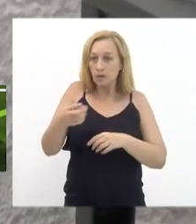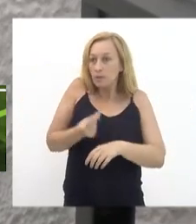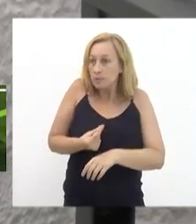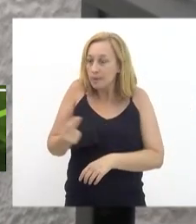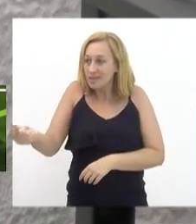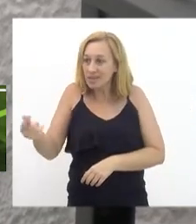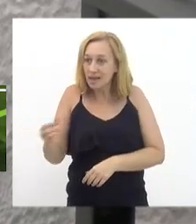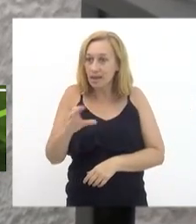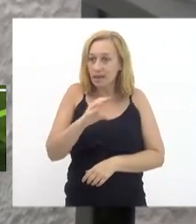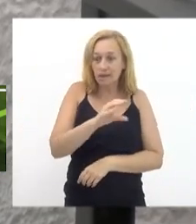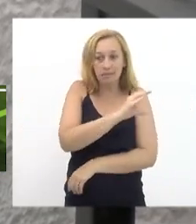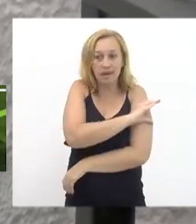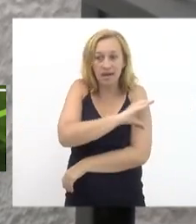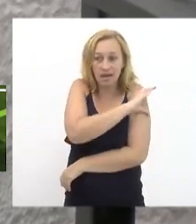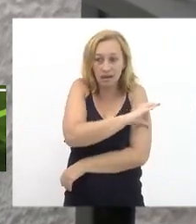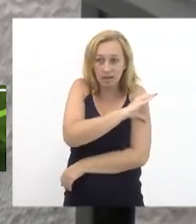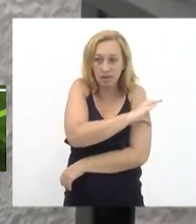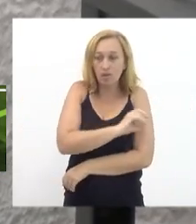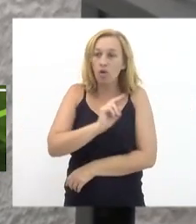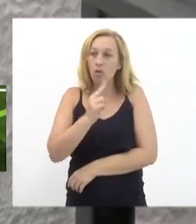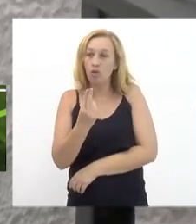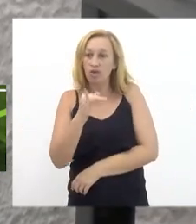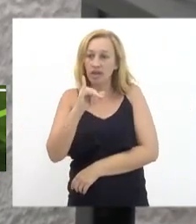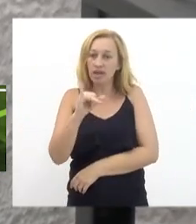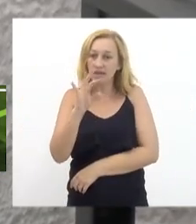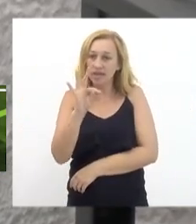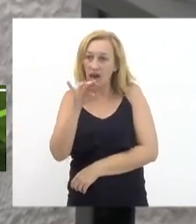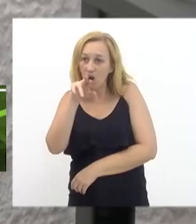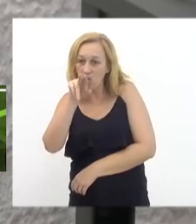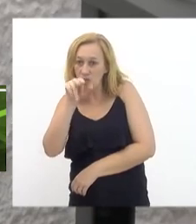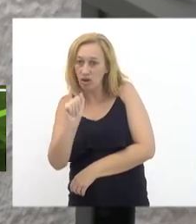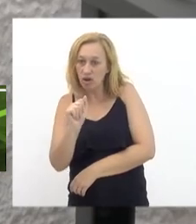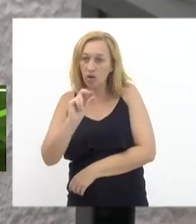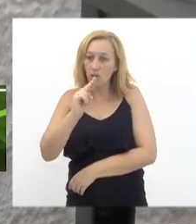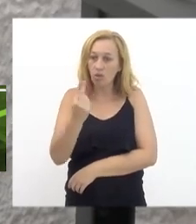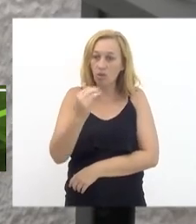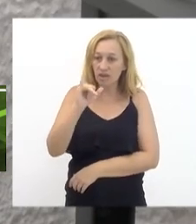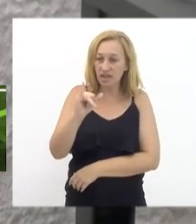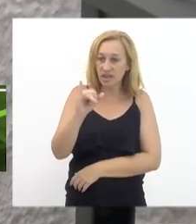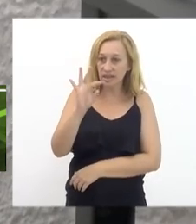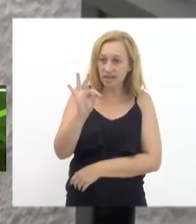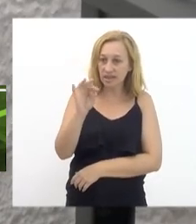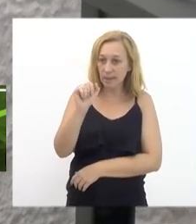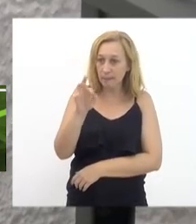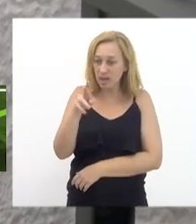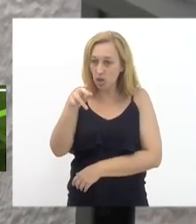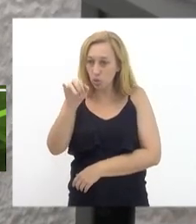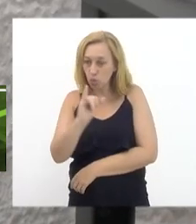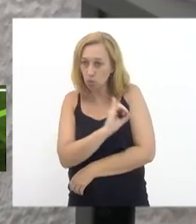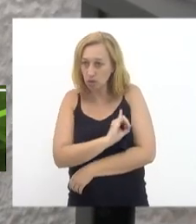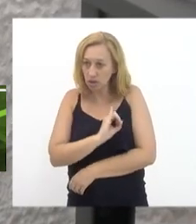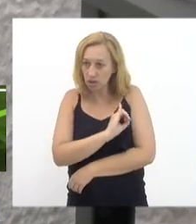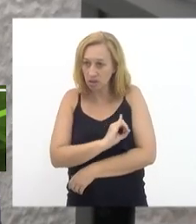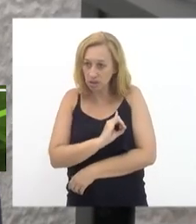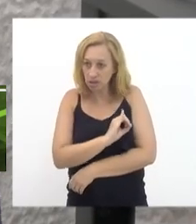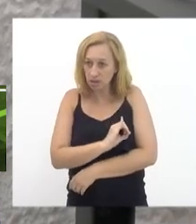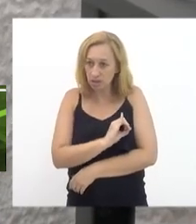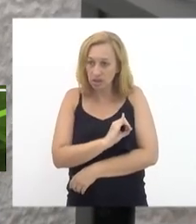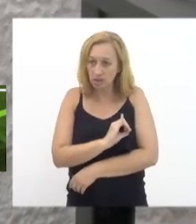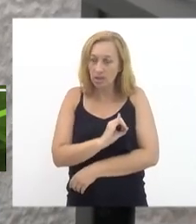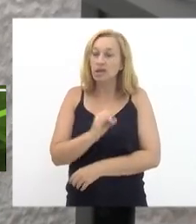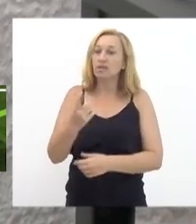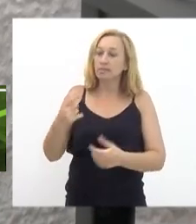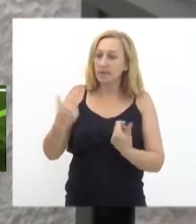para sair para Campo ou sair para Italva ou Itaperuna tem que passar dentro da raça estrada de chão porque a ponte fica